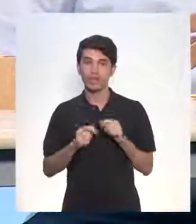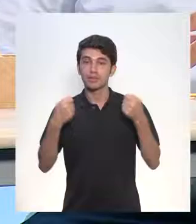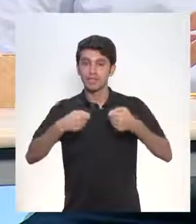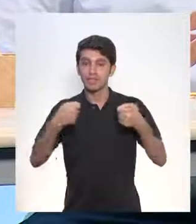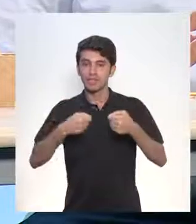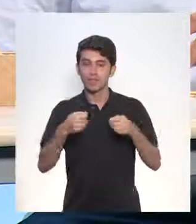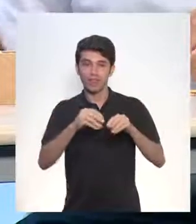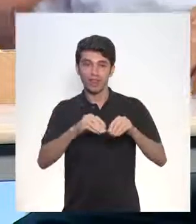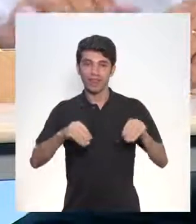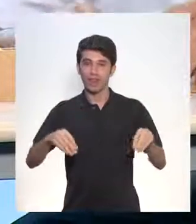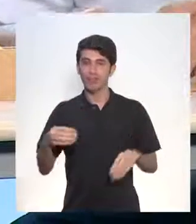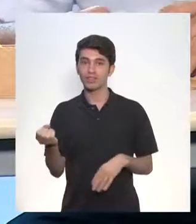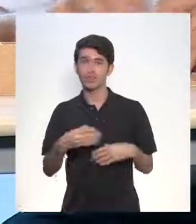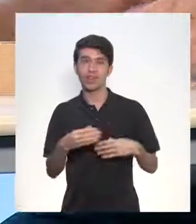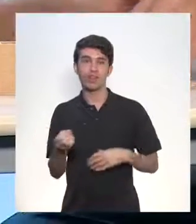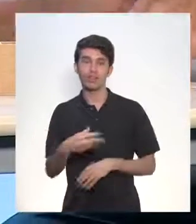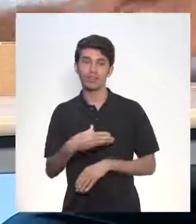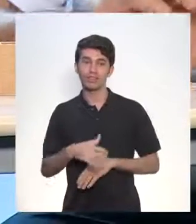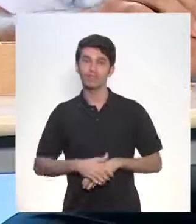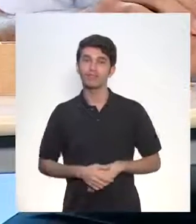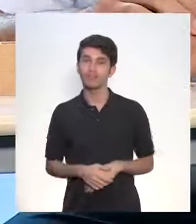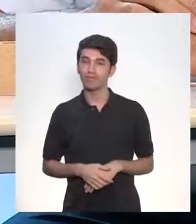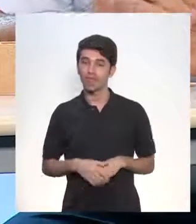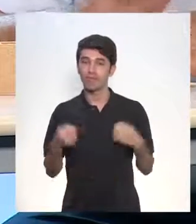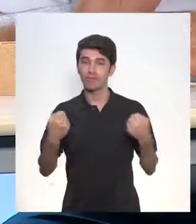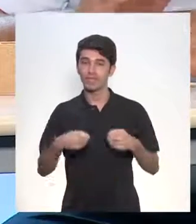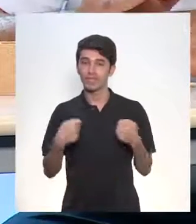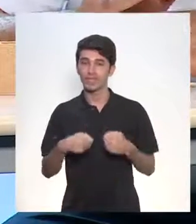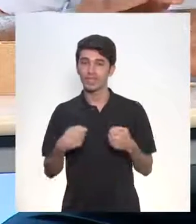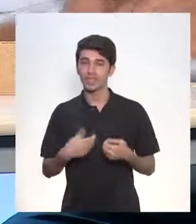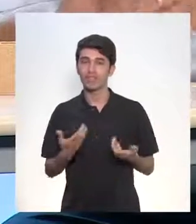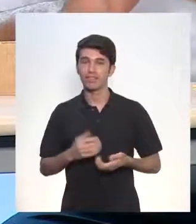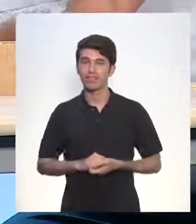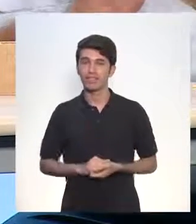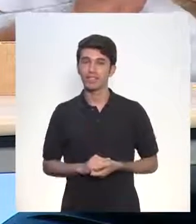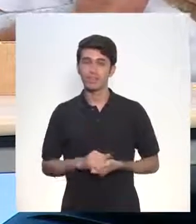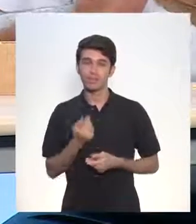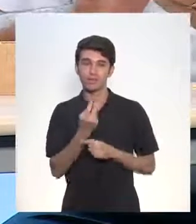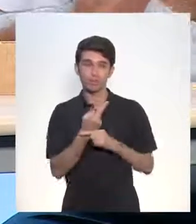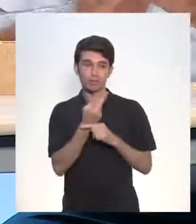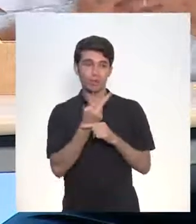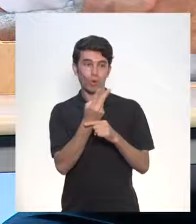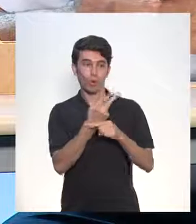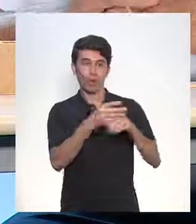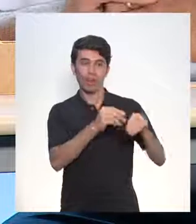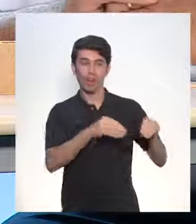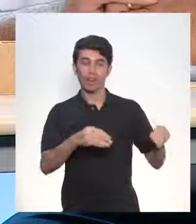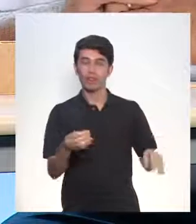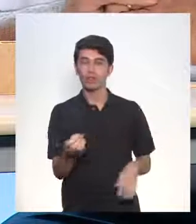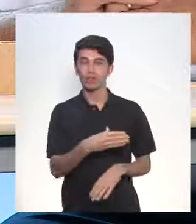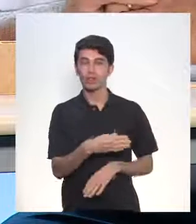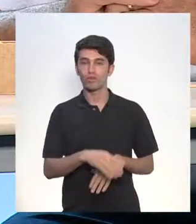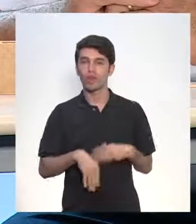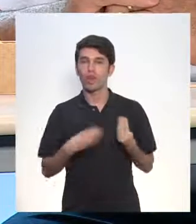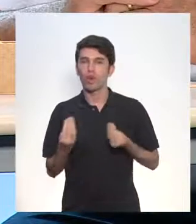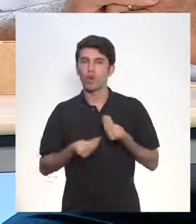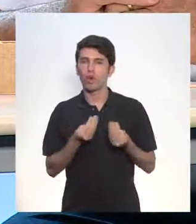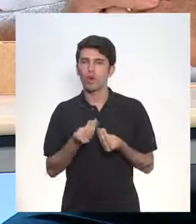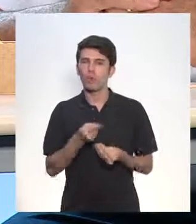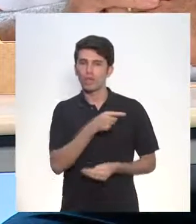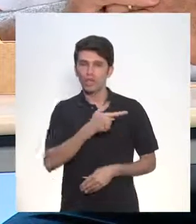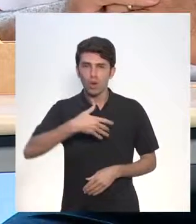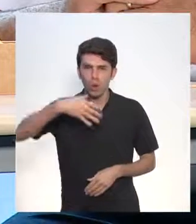novas terras. Existia necessidade de se buscar novas terras. Como que se dava o poder do